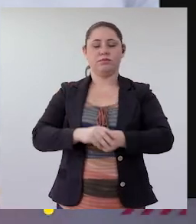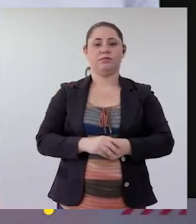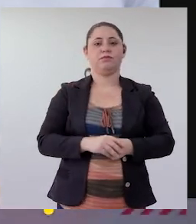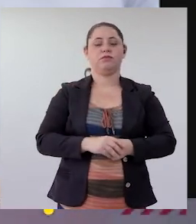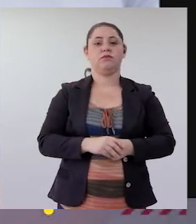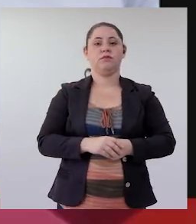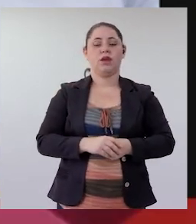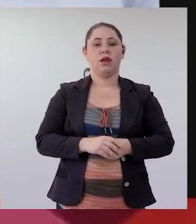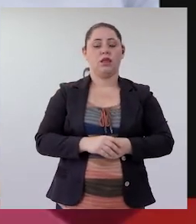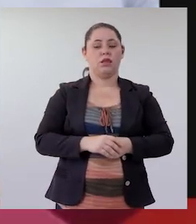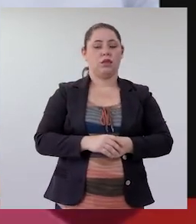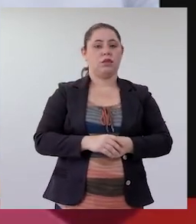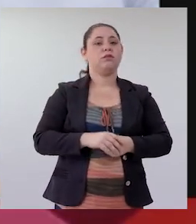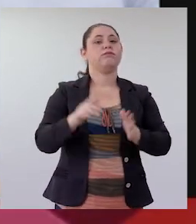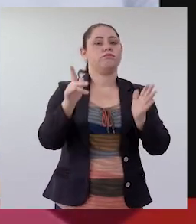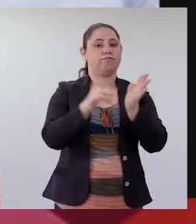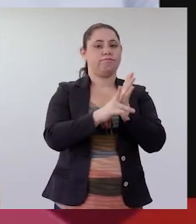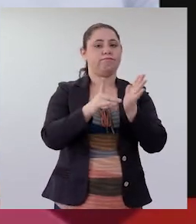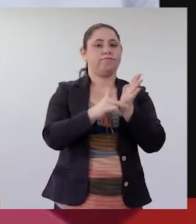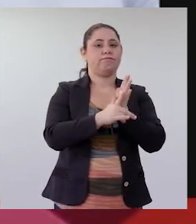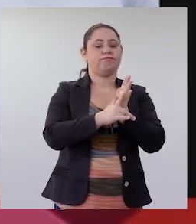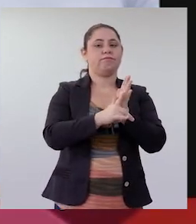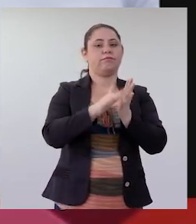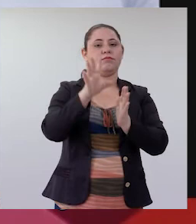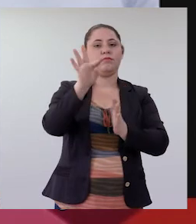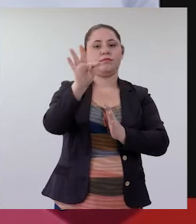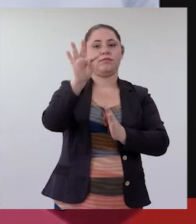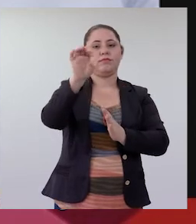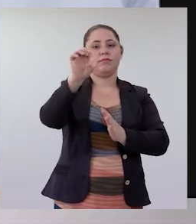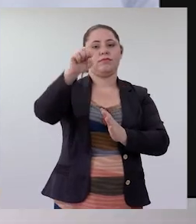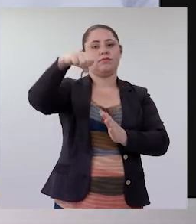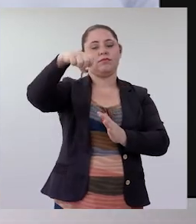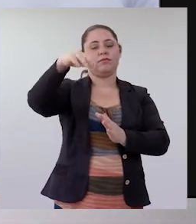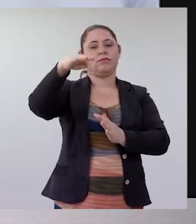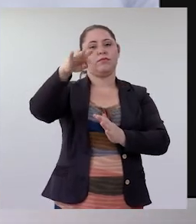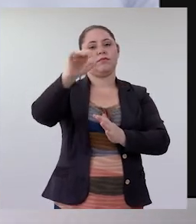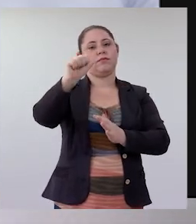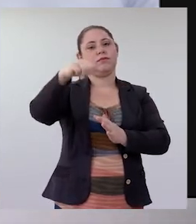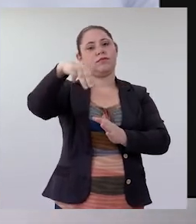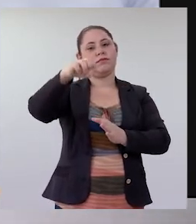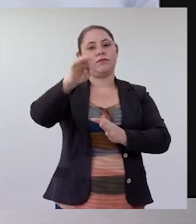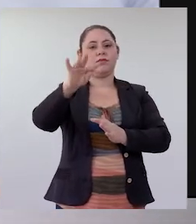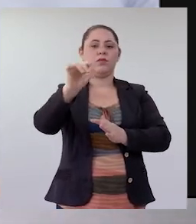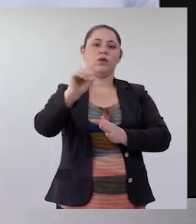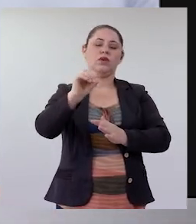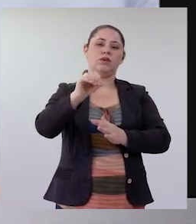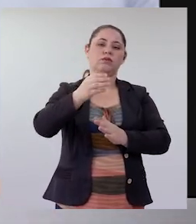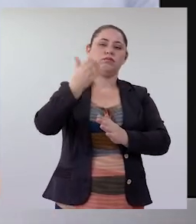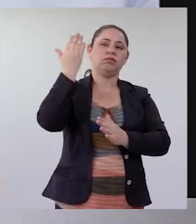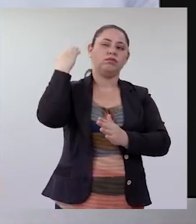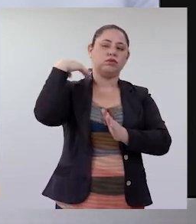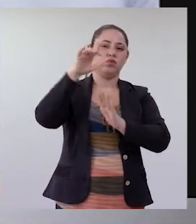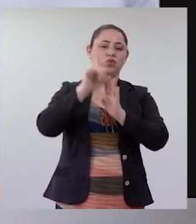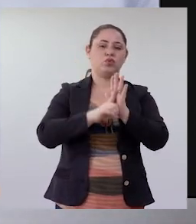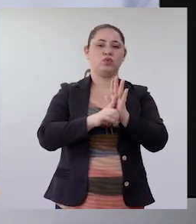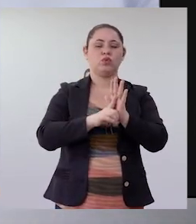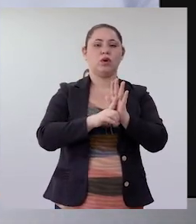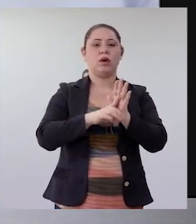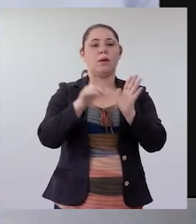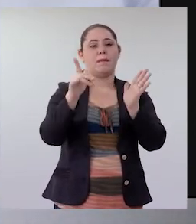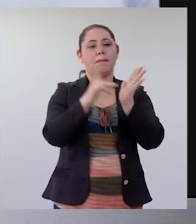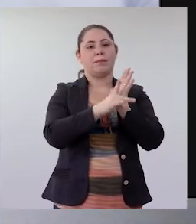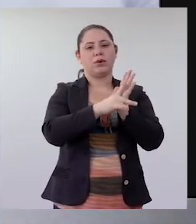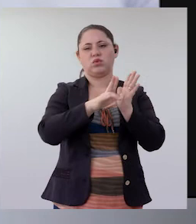O testamento, ele é um instituto, né, muito antigo, né, no direito. É um